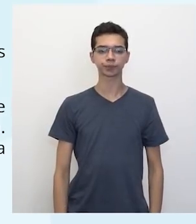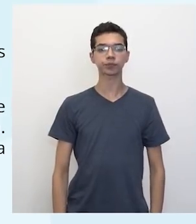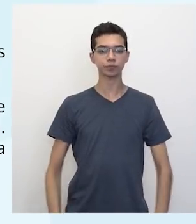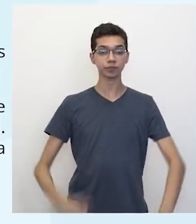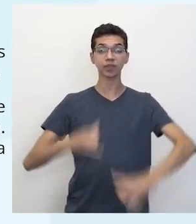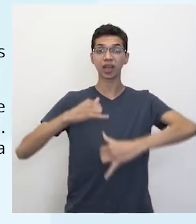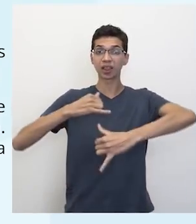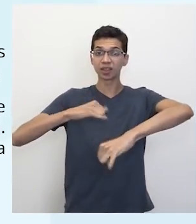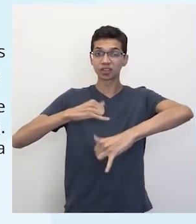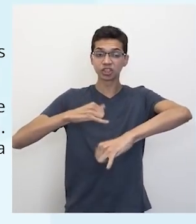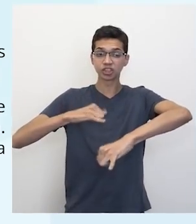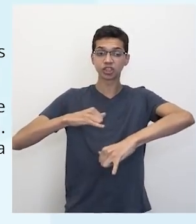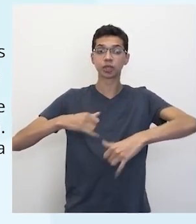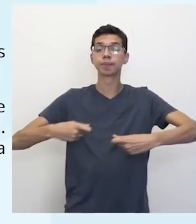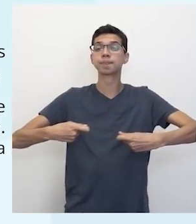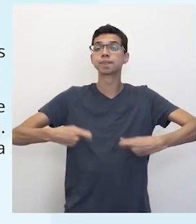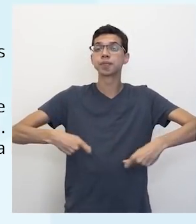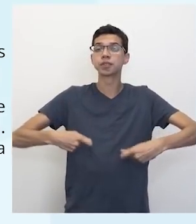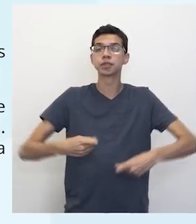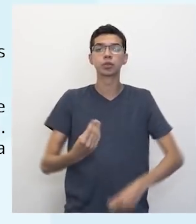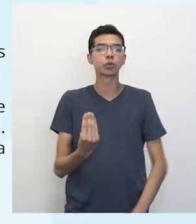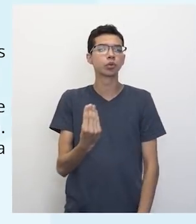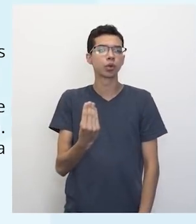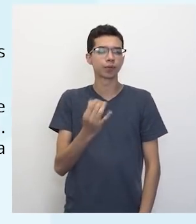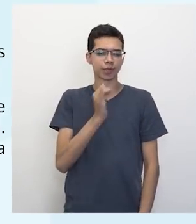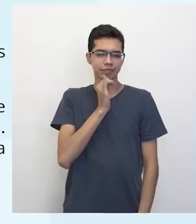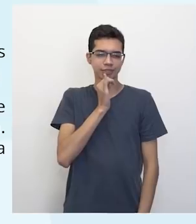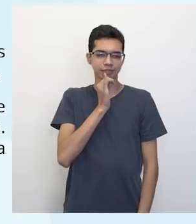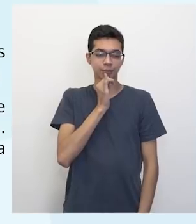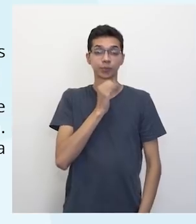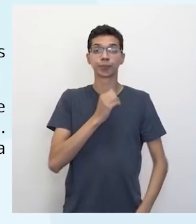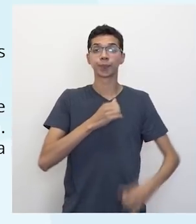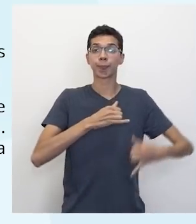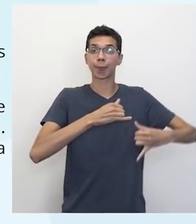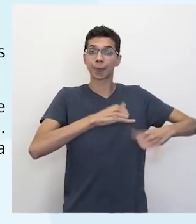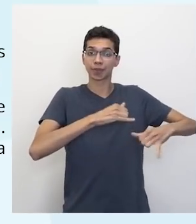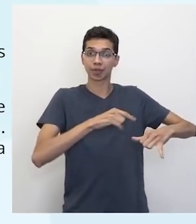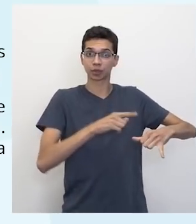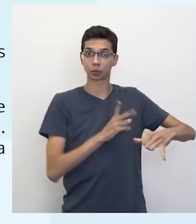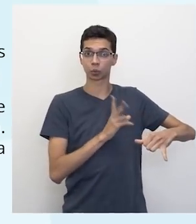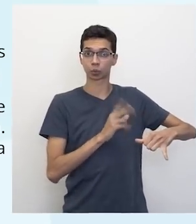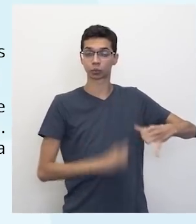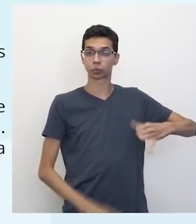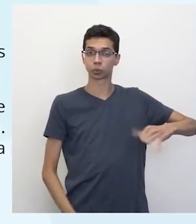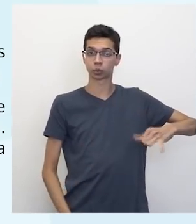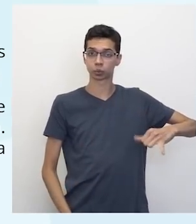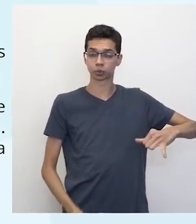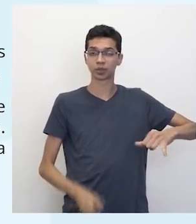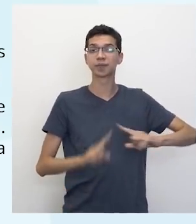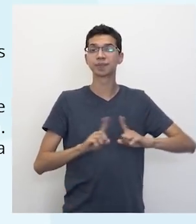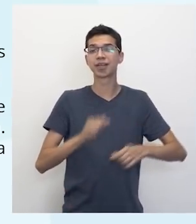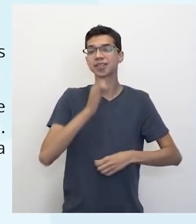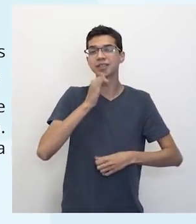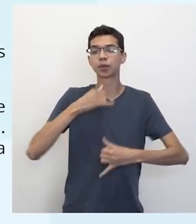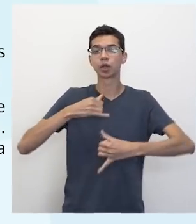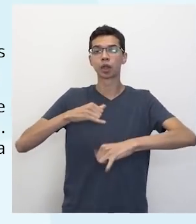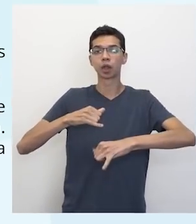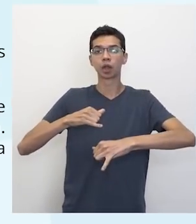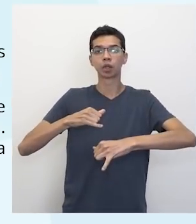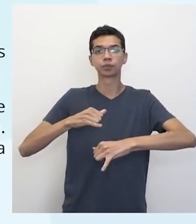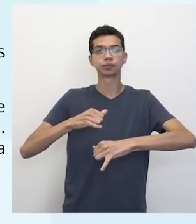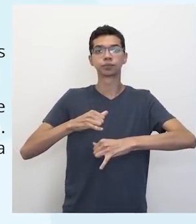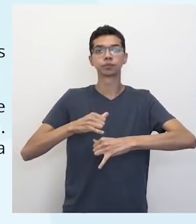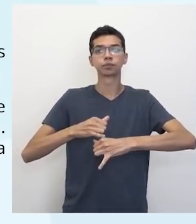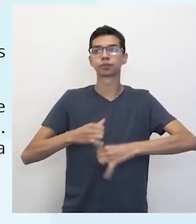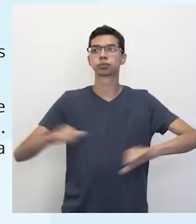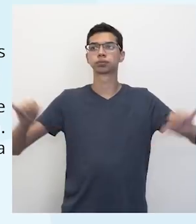sistema isolado. Se ela está num sistema aberto, ela vai perder energia. A energia, ela